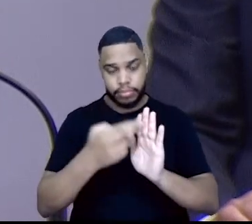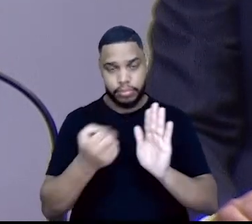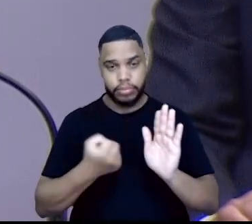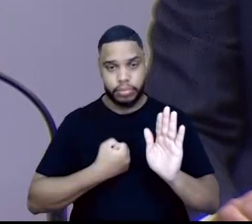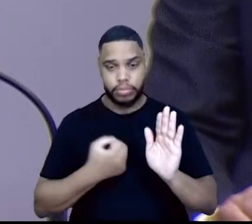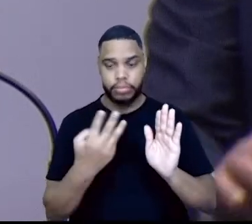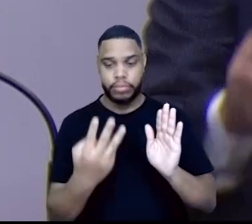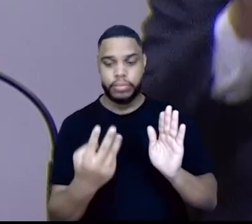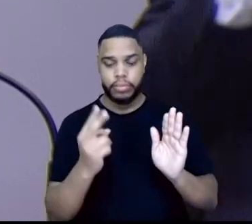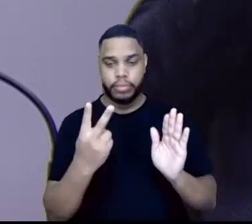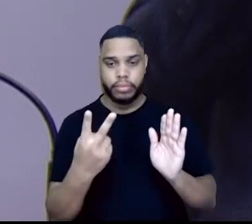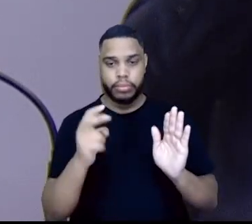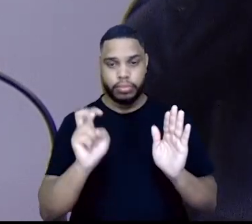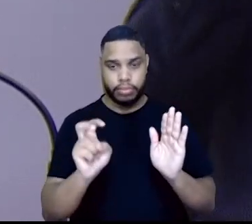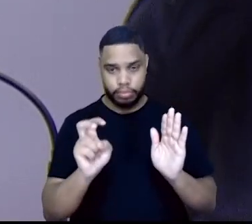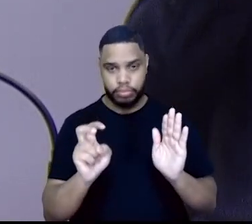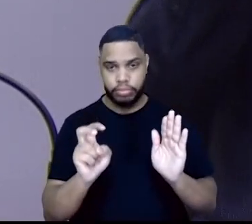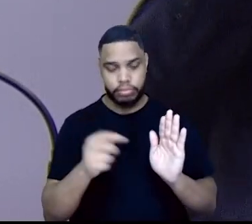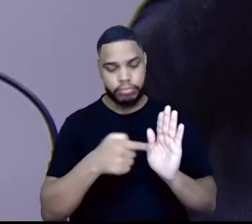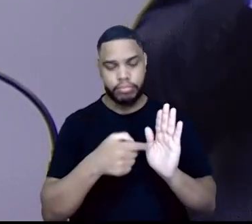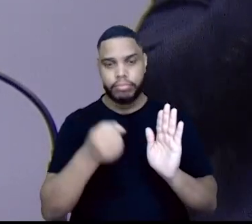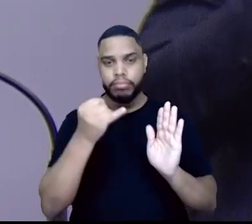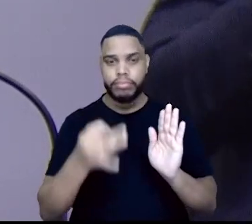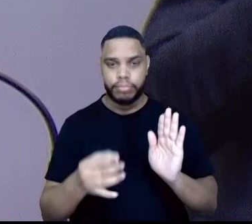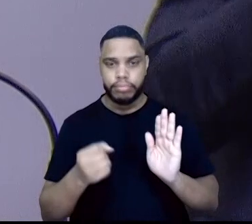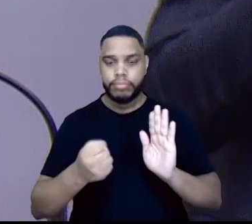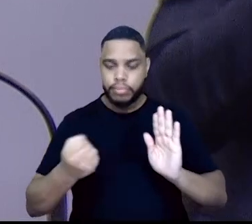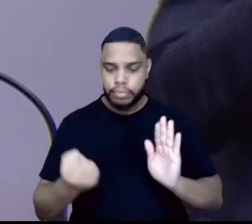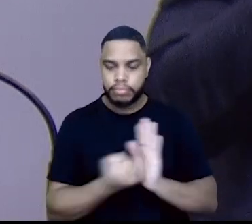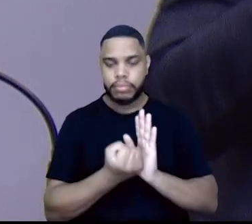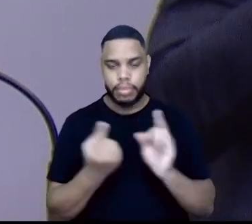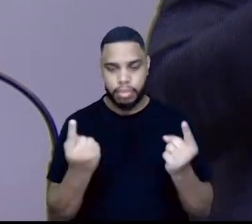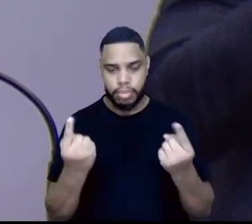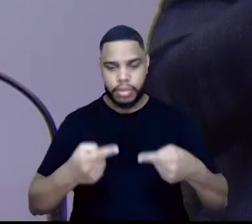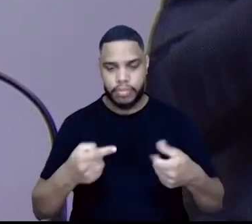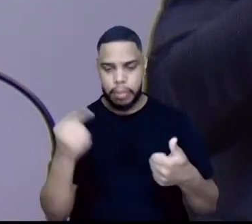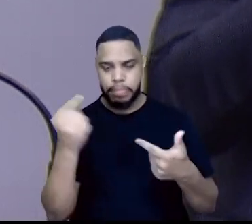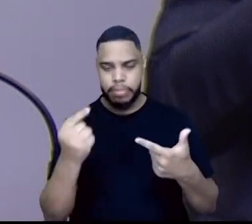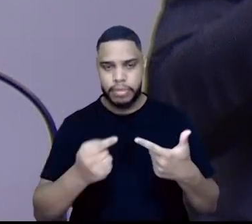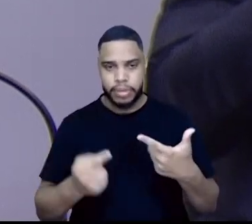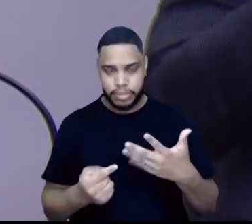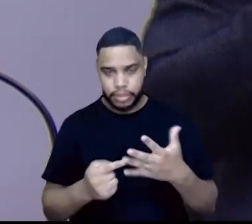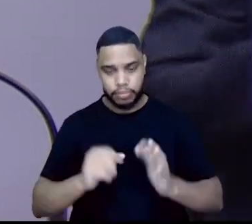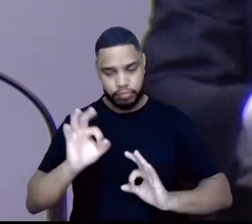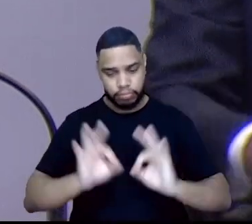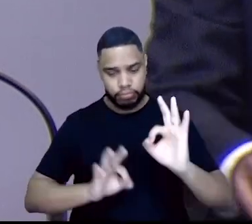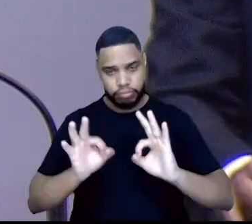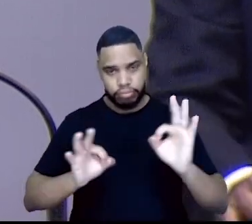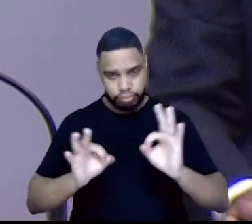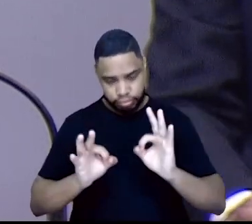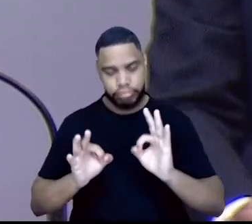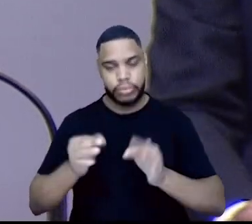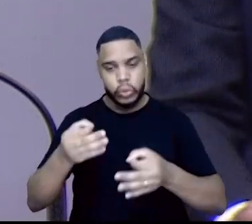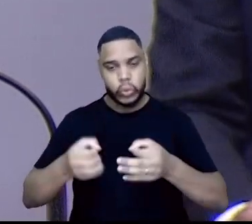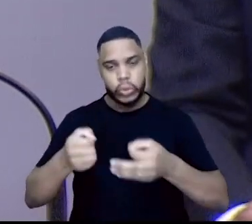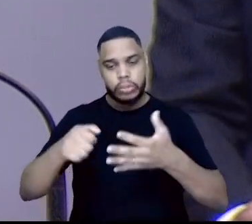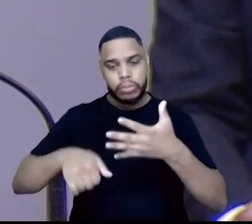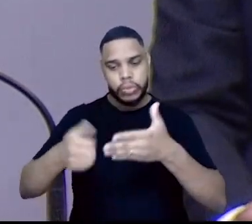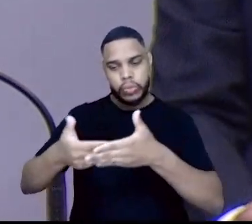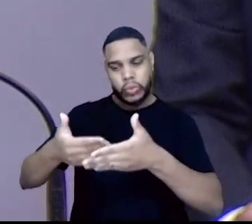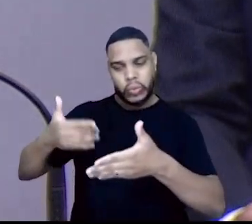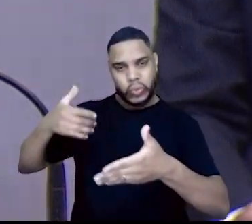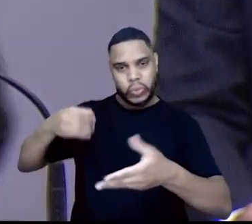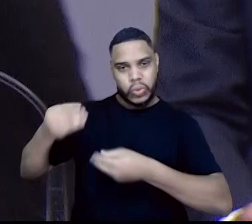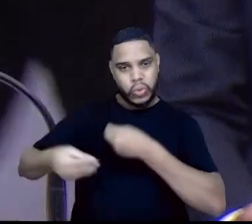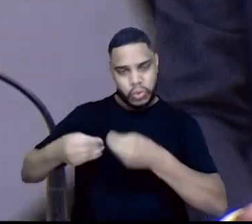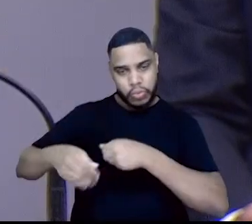325, que estabelece, entre os macrodesafios, a consolidação do sistema de precedentes obrigatórios